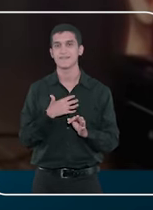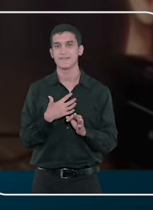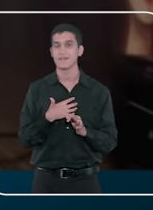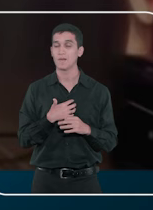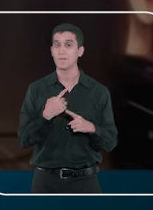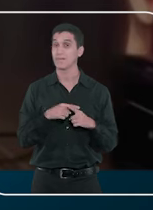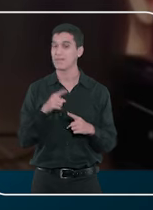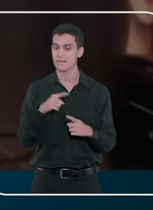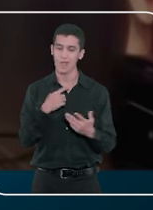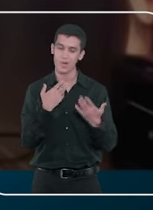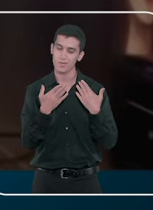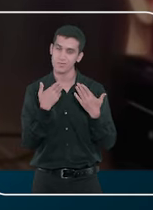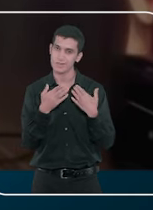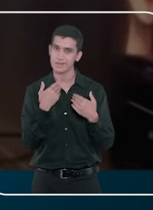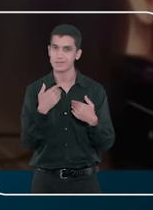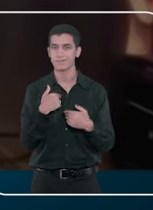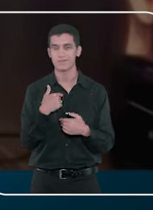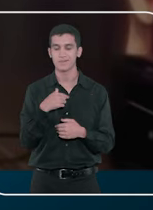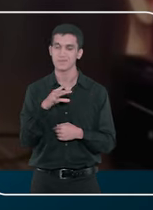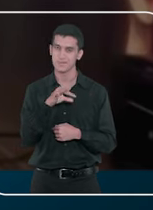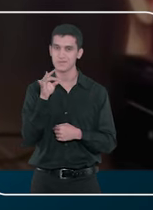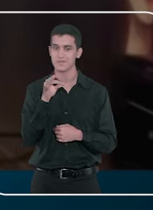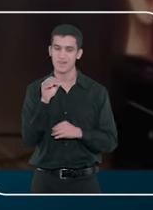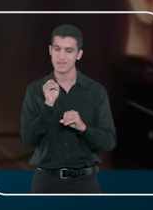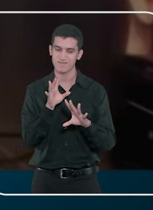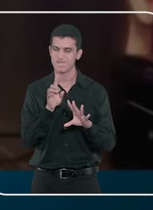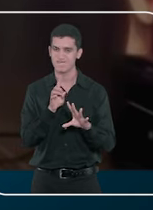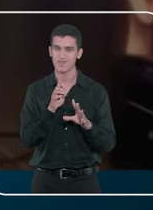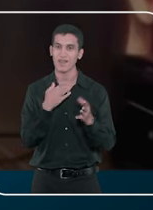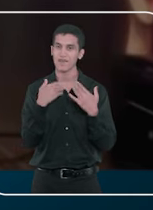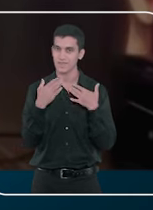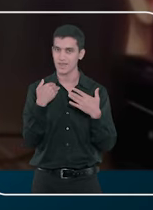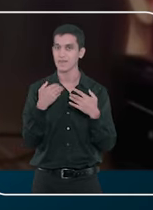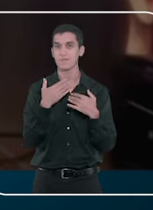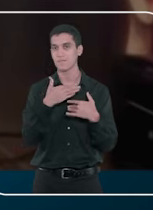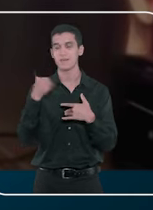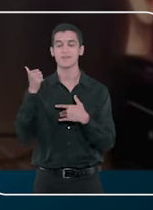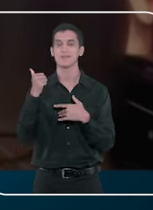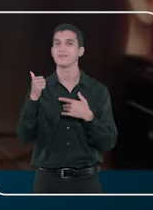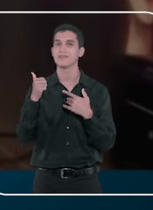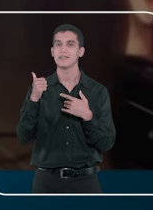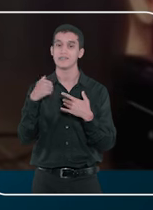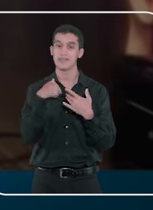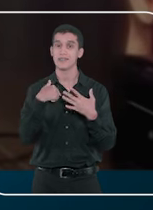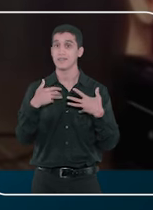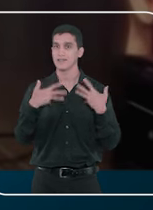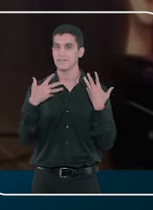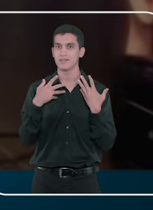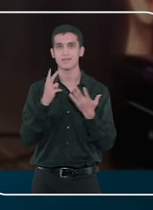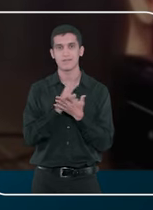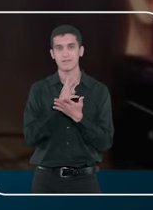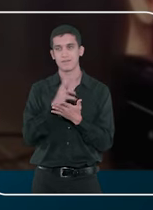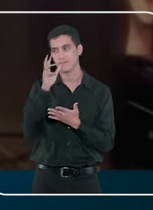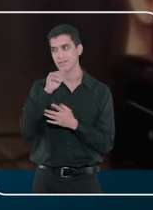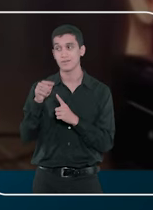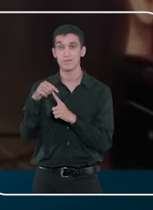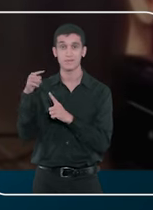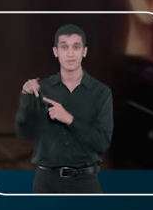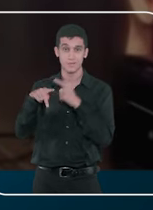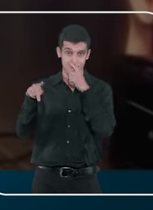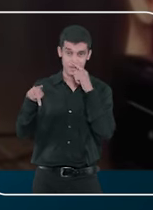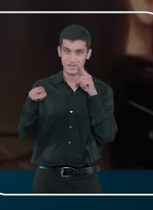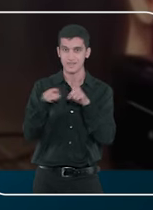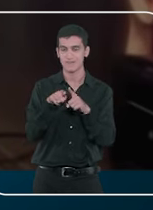uma conversa, prefiro dizer assim, muito animada. Eu aprendo sempre, né, com o professor Suxberger, e agradeço